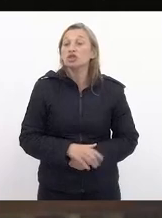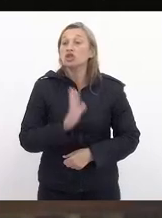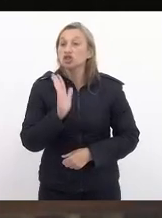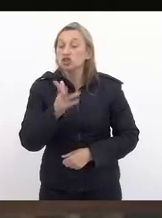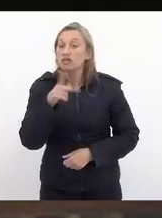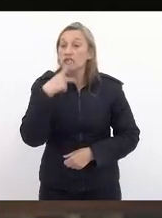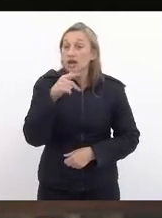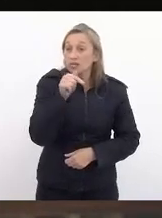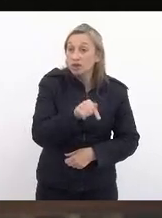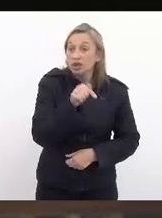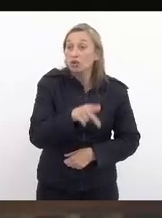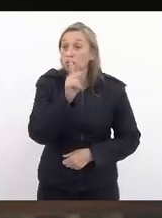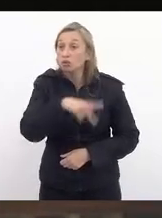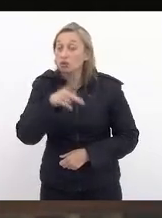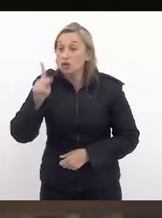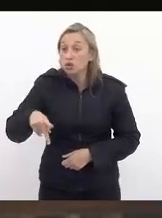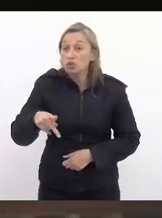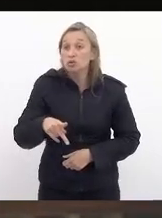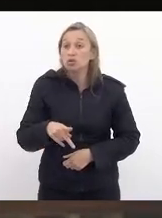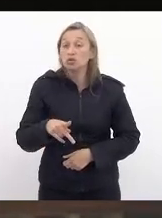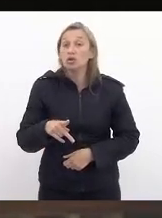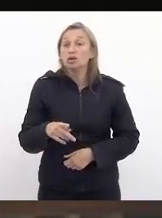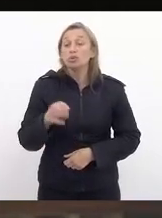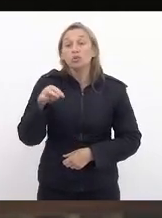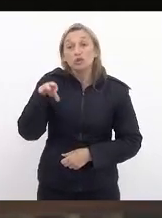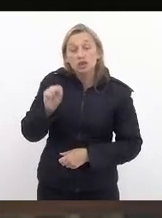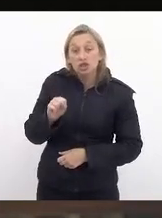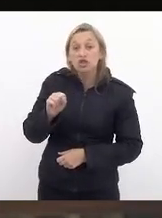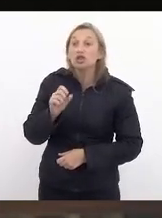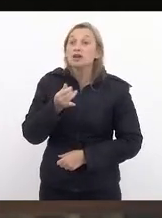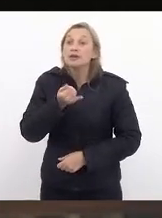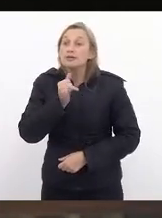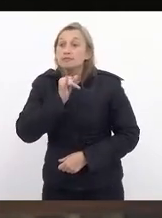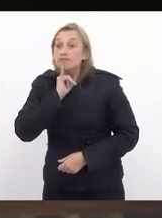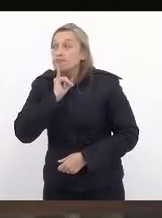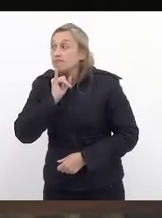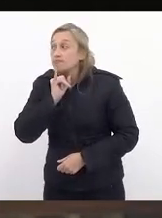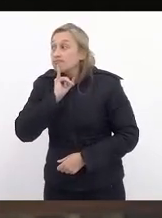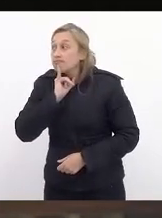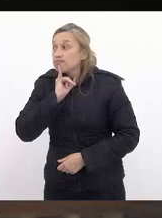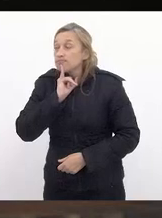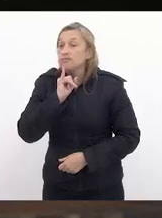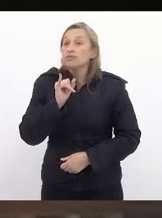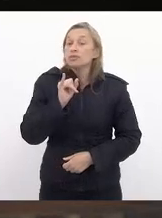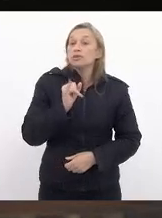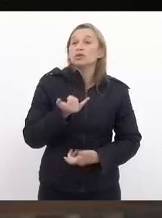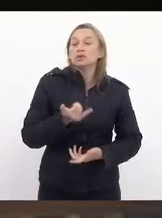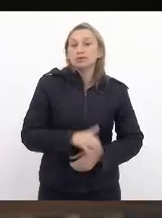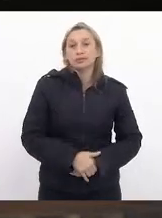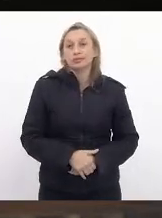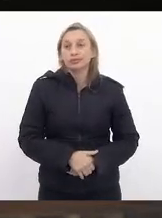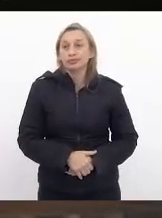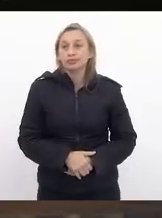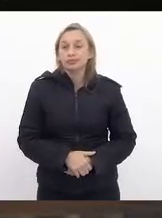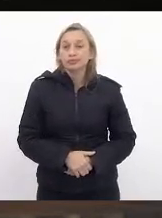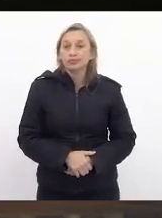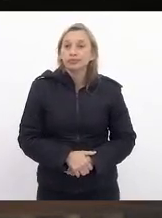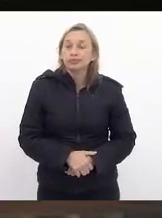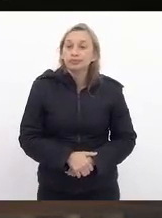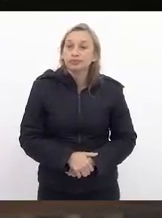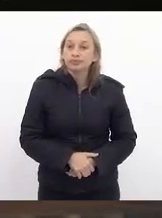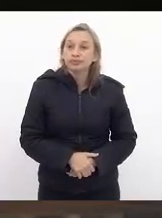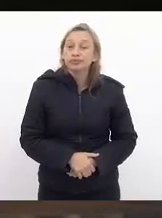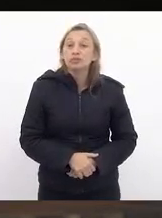mencionamos aqui o professor fosse dizer que infelizmente não é carnalmente já não está mais entre nós